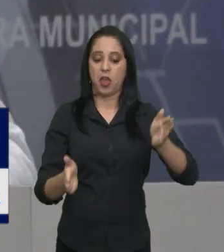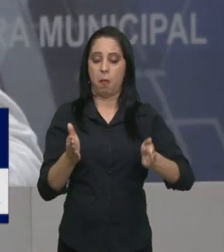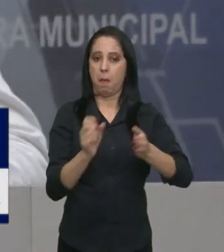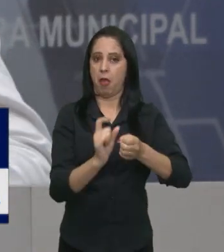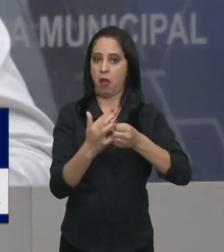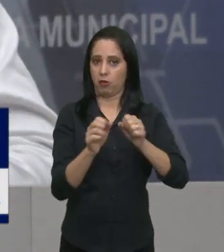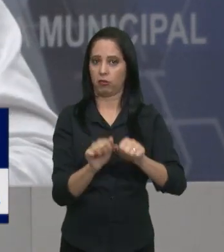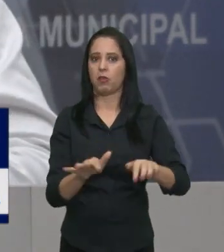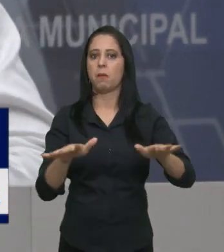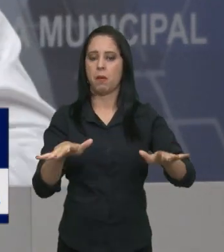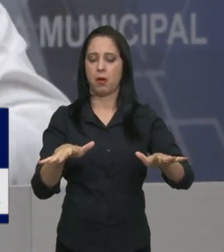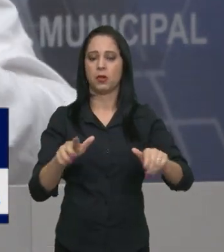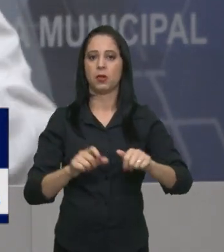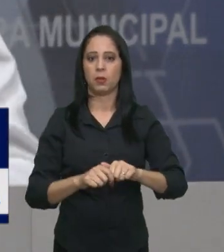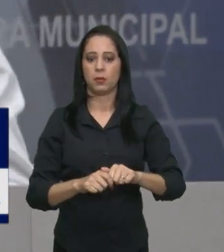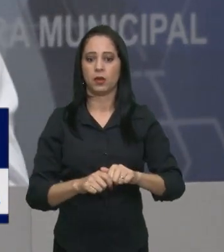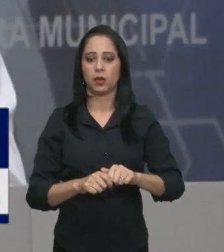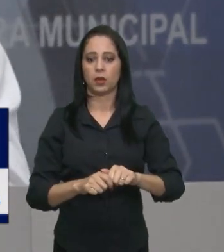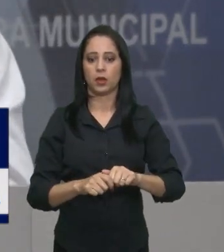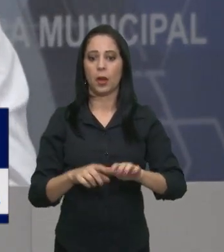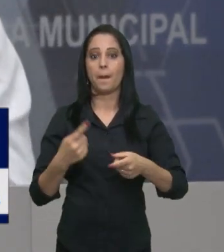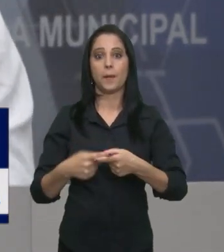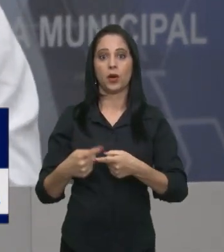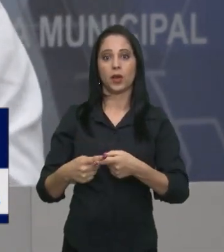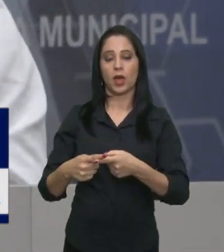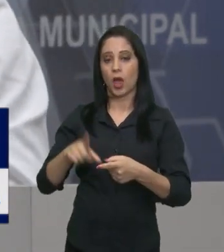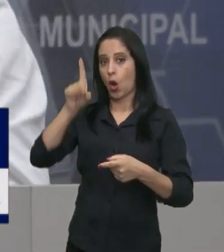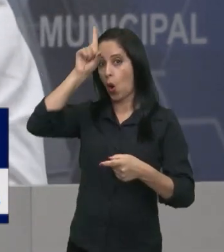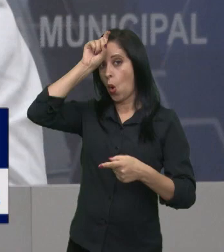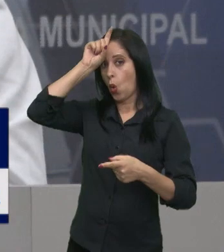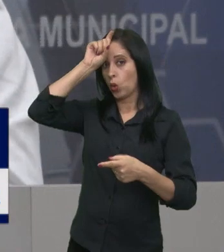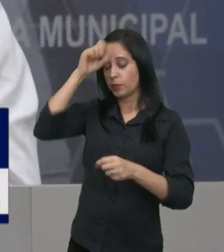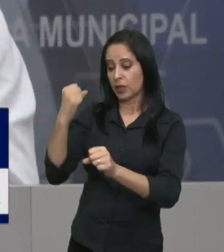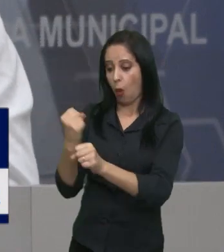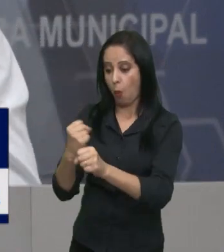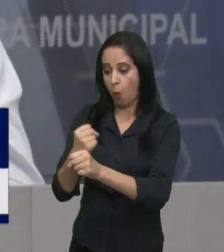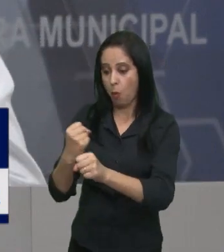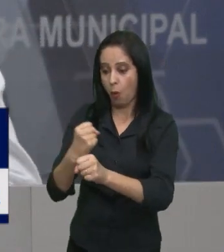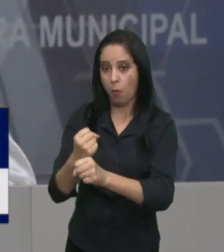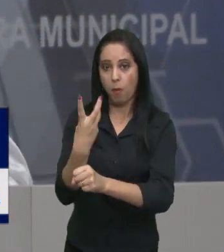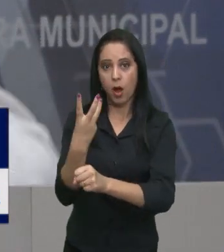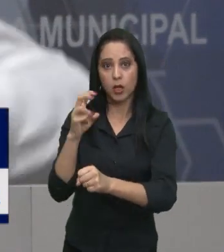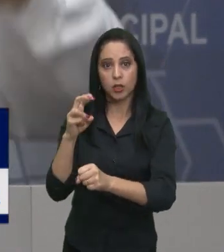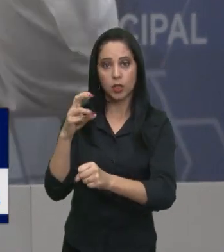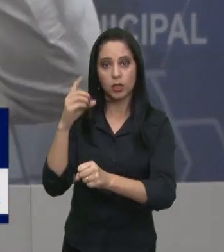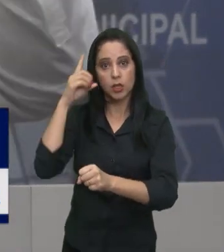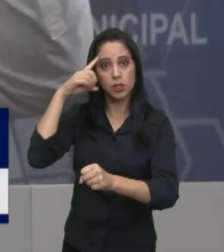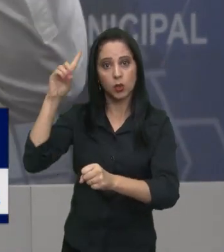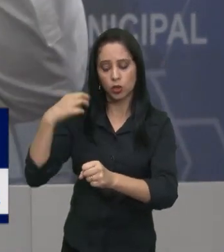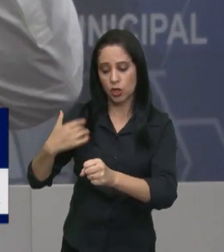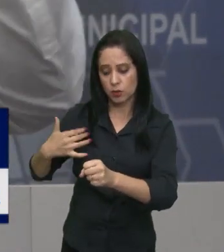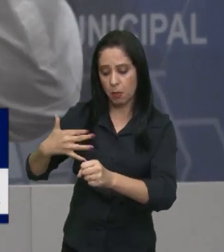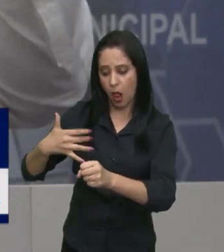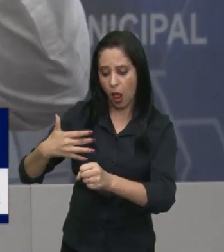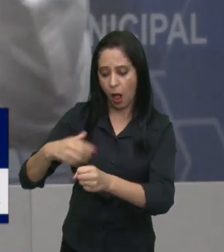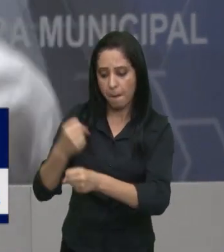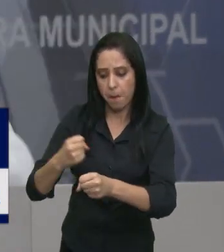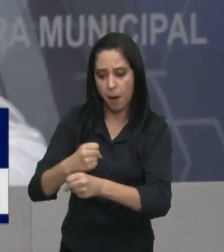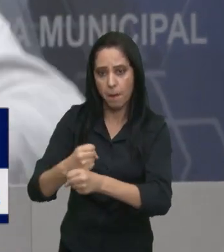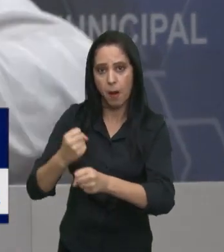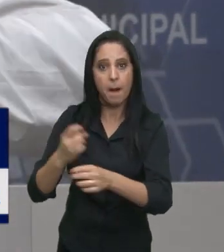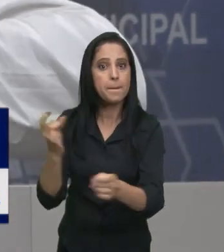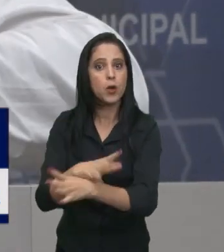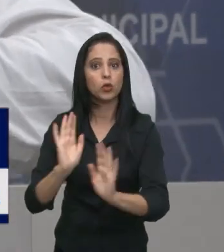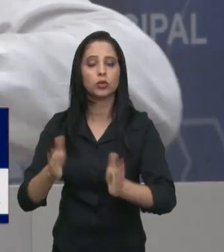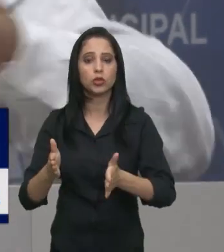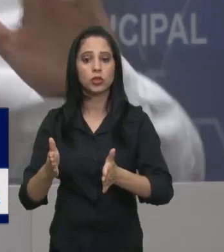no estado, um hospital feito em 35 dias, está operando e